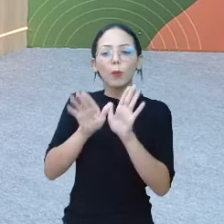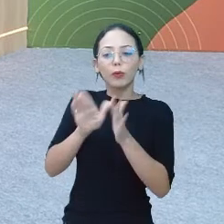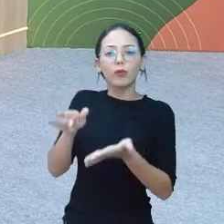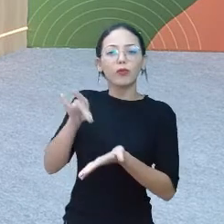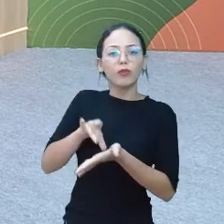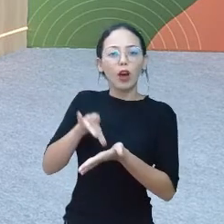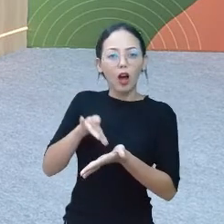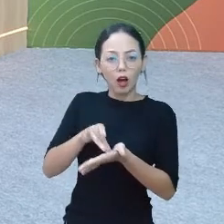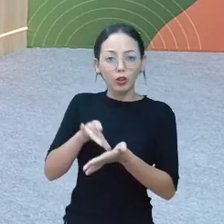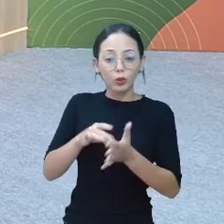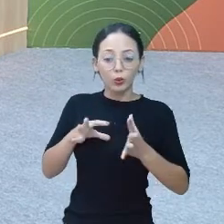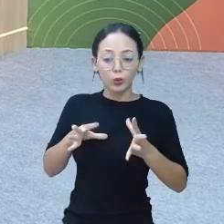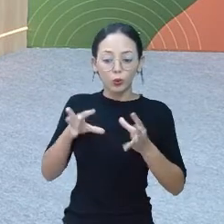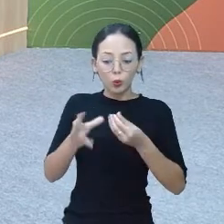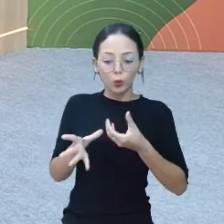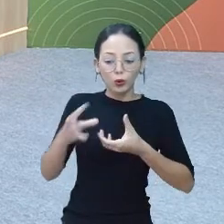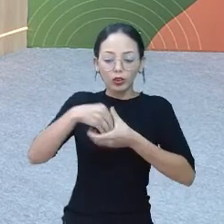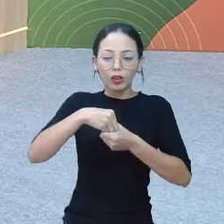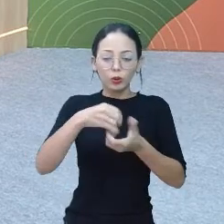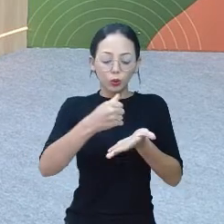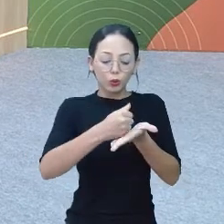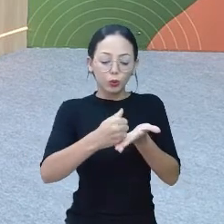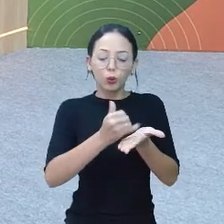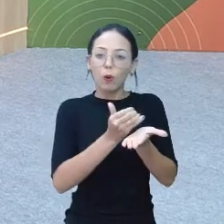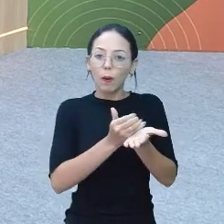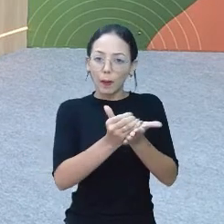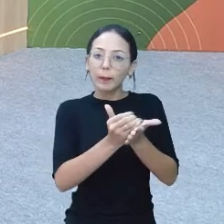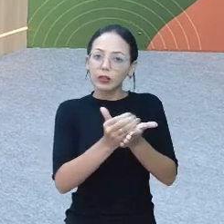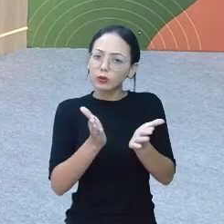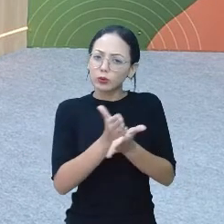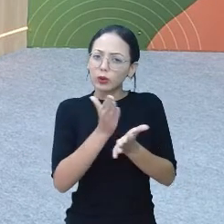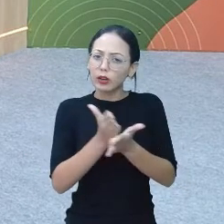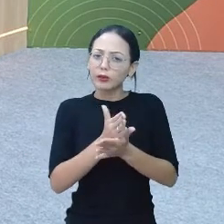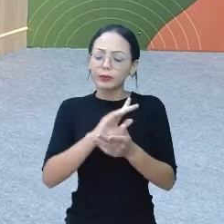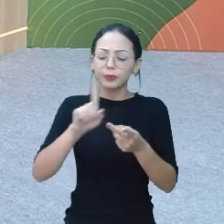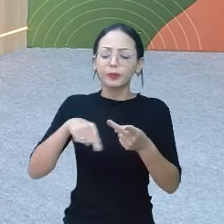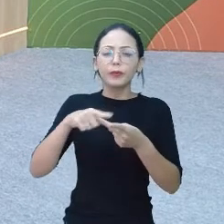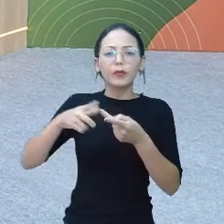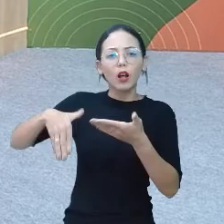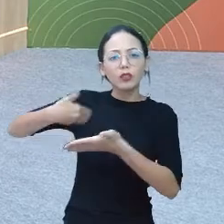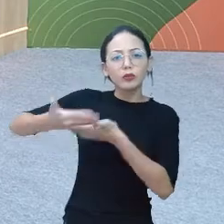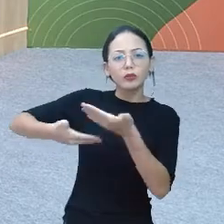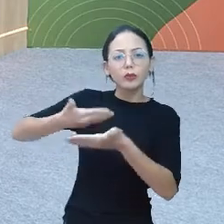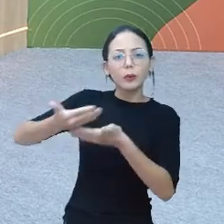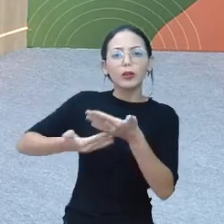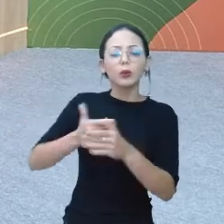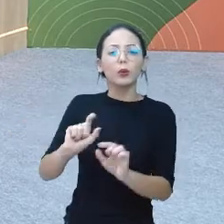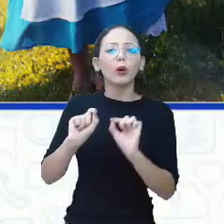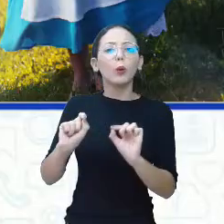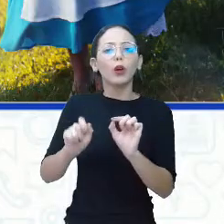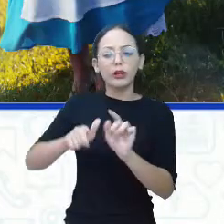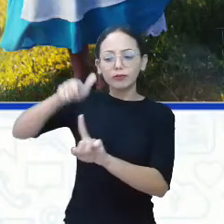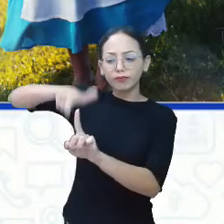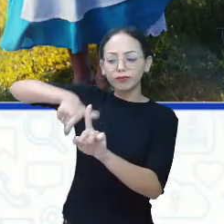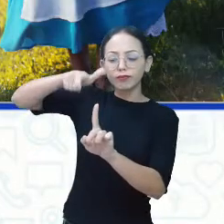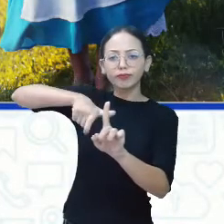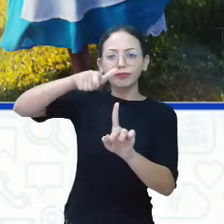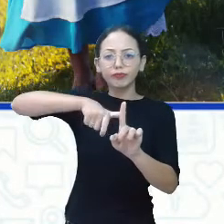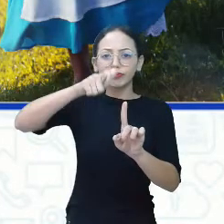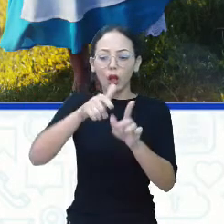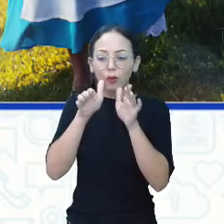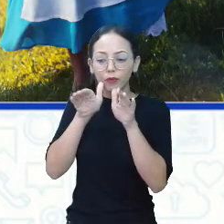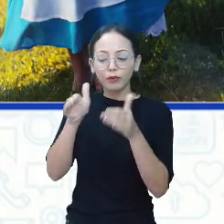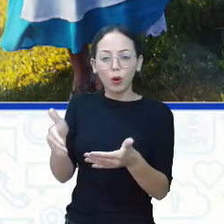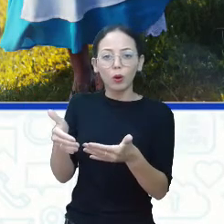fatos. Então, tudo isso está ali no comecinho da obra. Desenvolvimento. Neste ponto, as ações dos personagens serão o